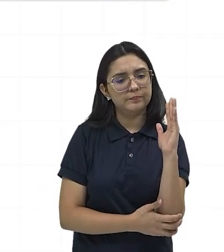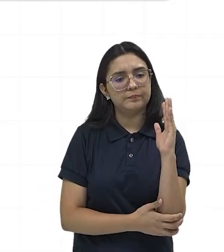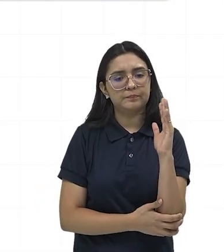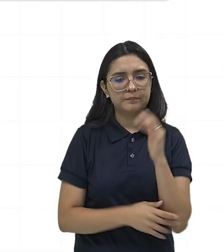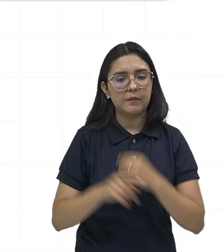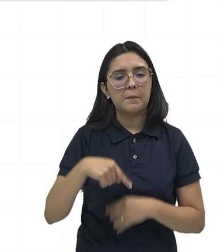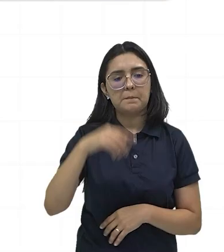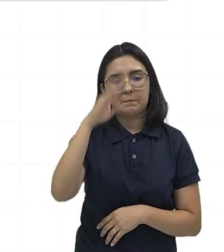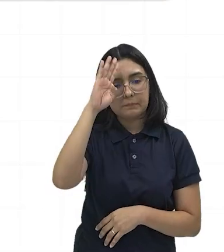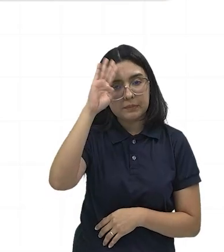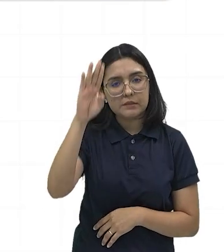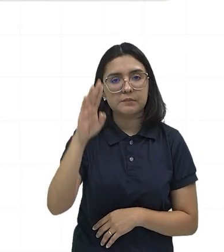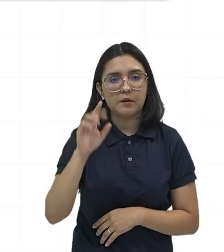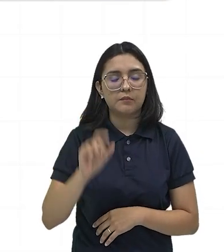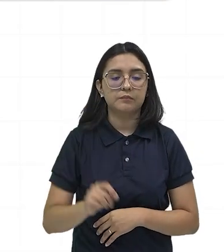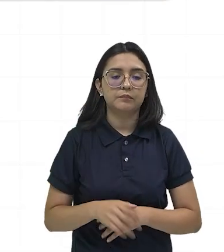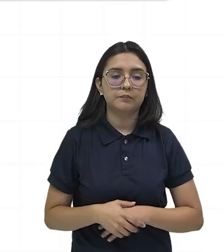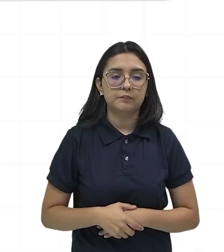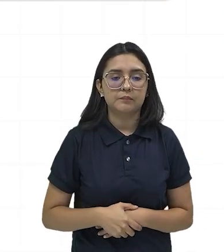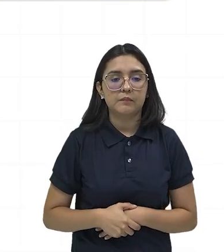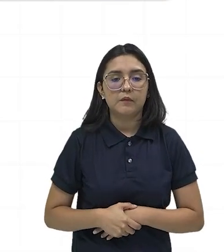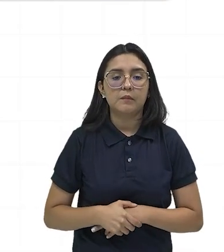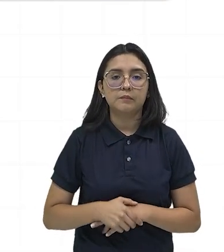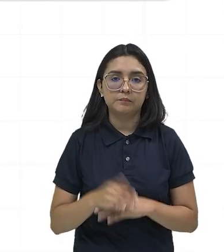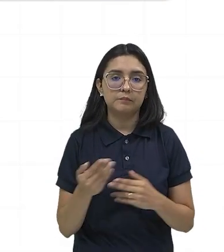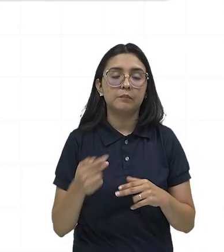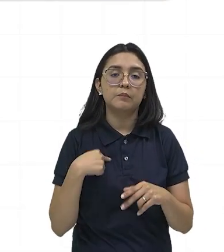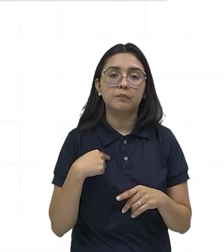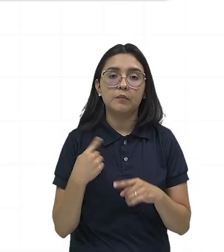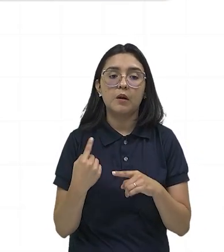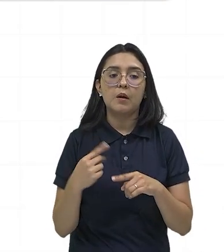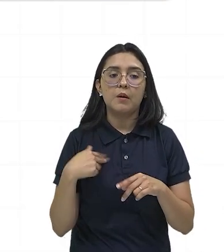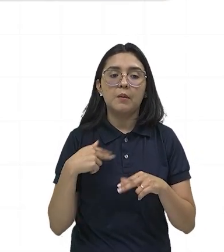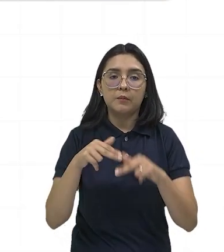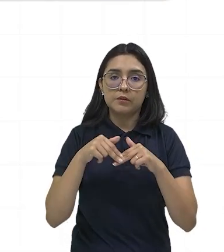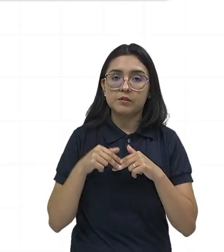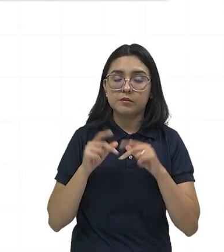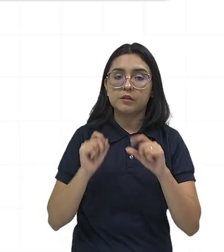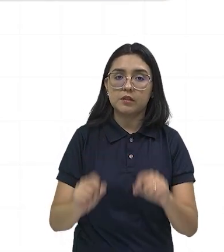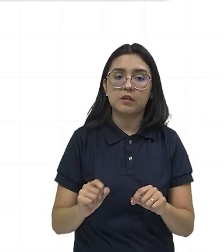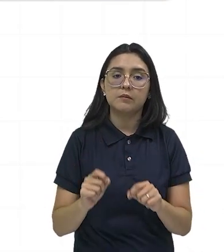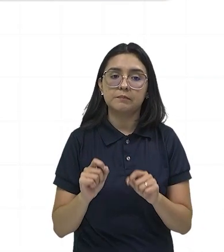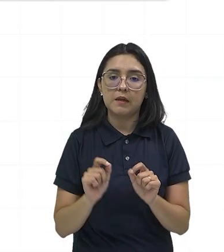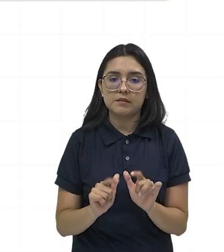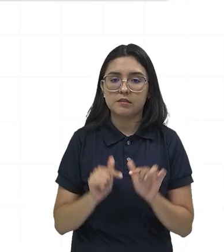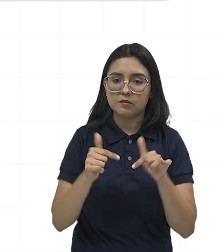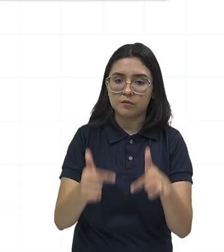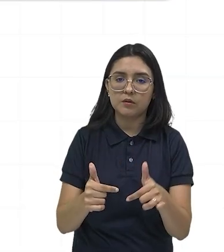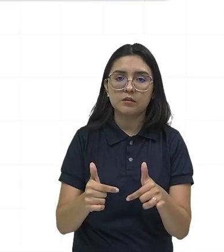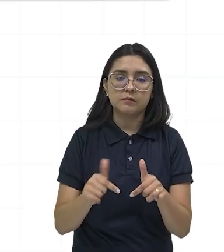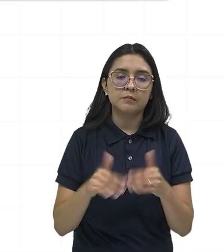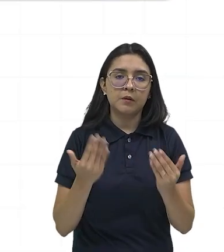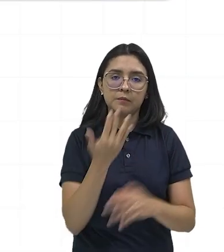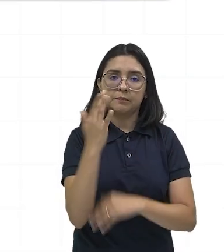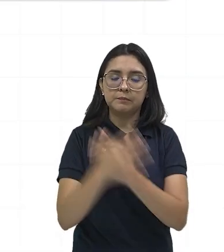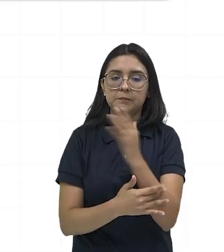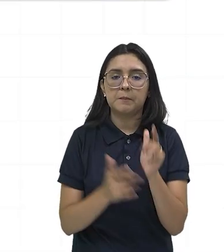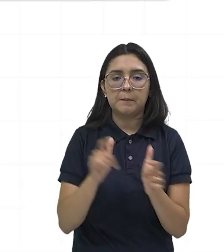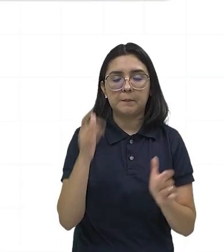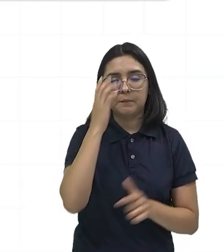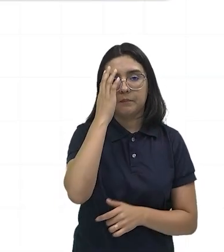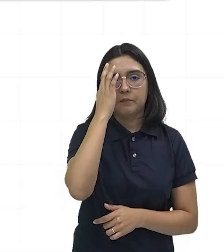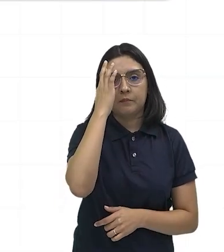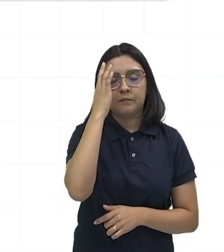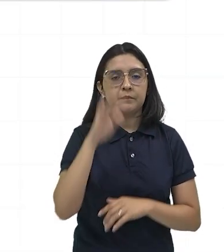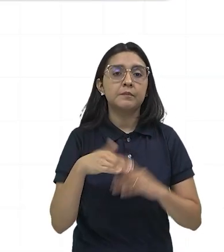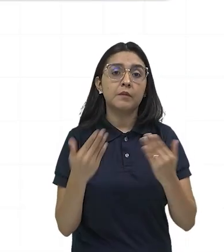como principal motivo da realização dessas atividades, né? Ocorre a